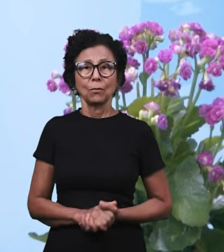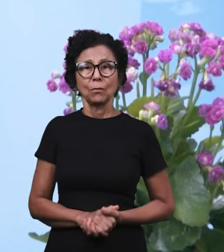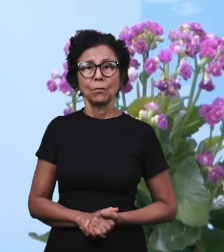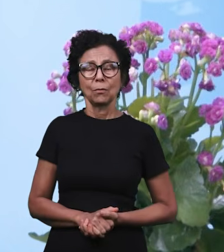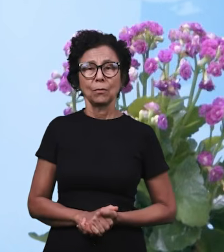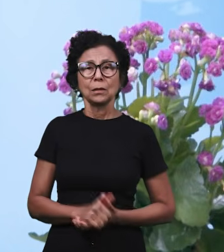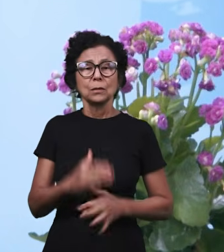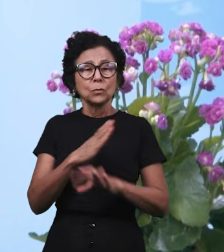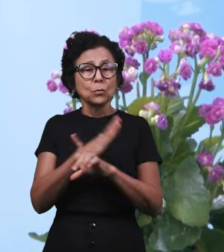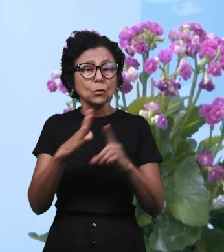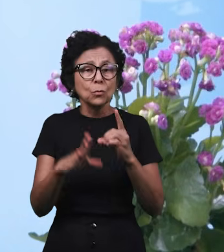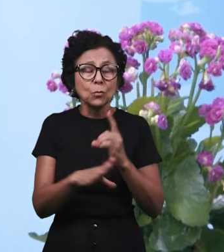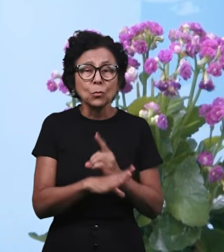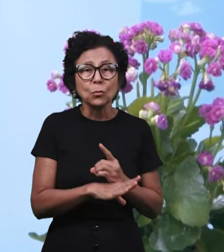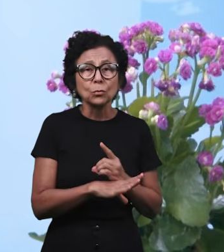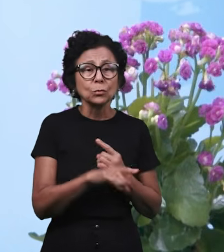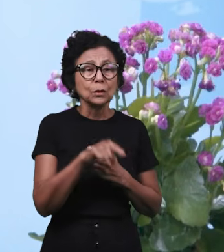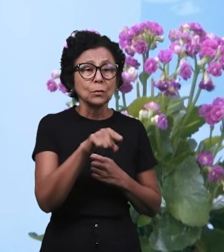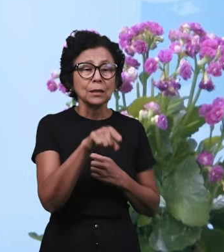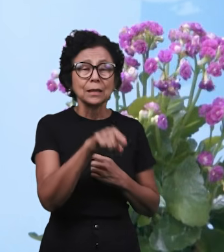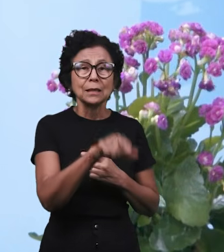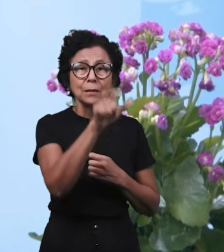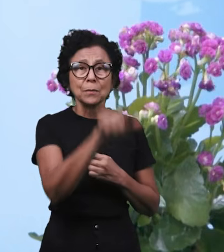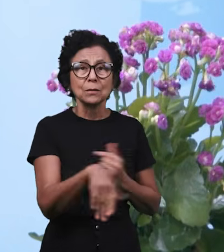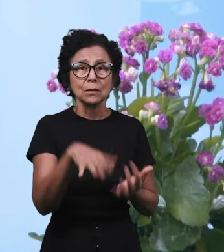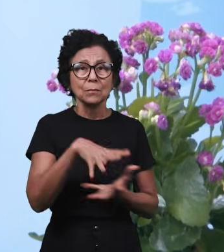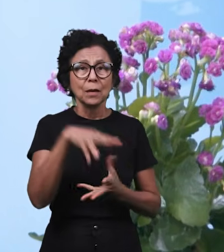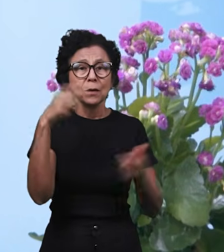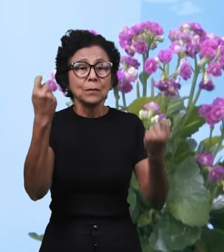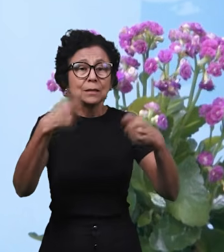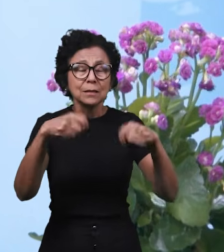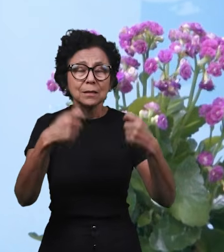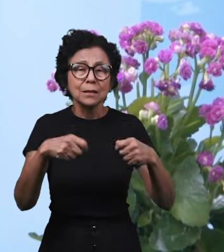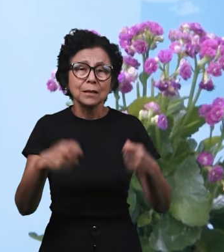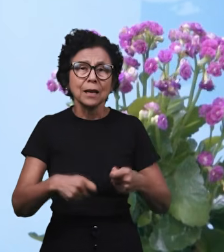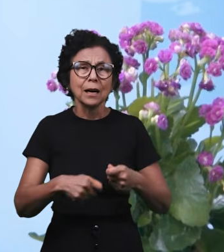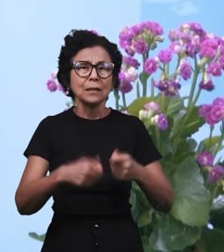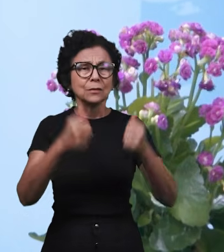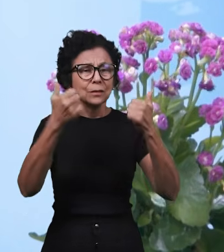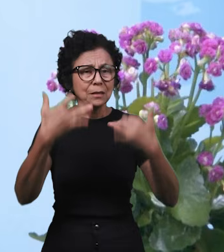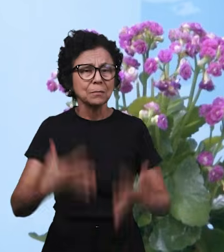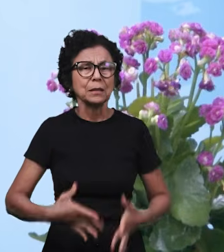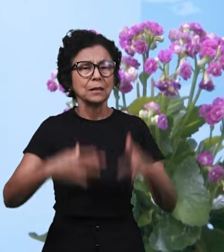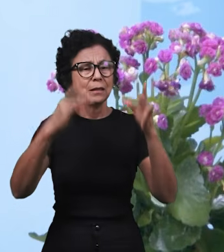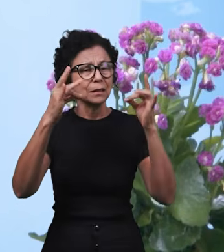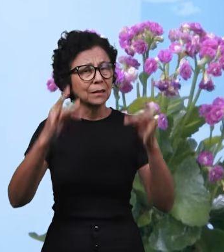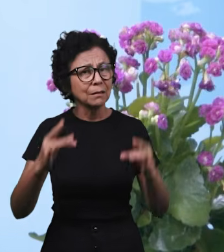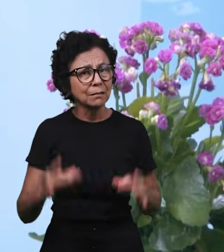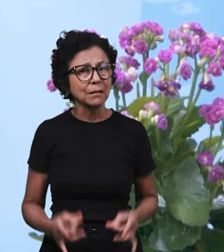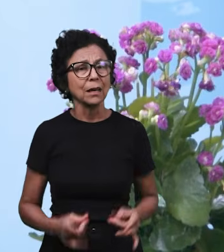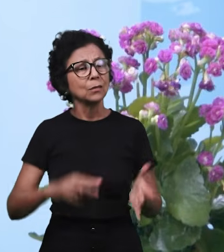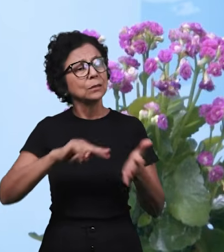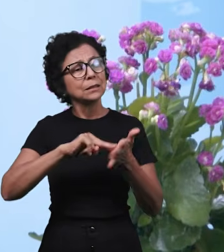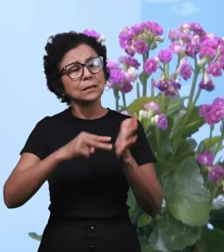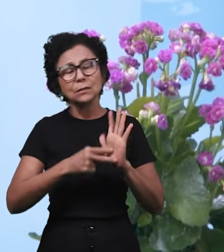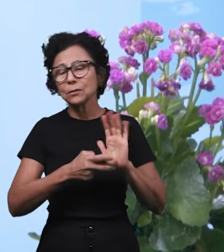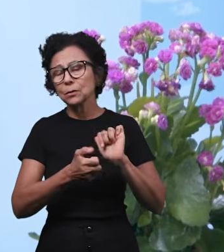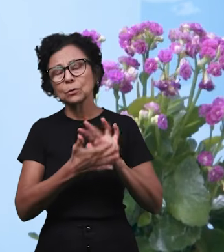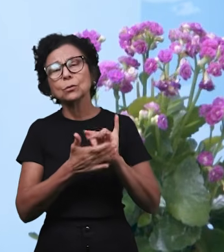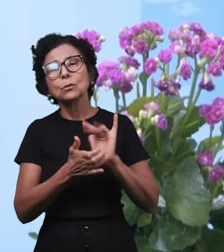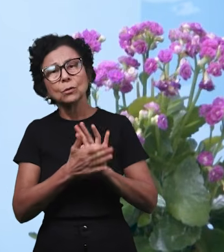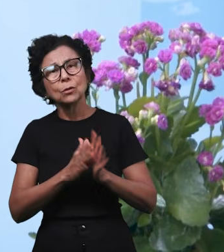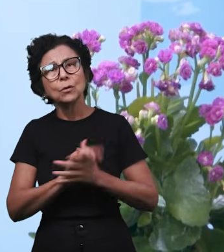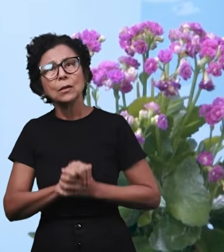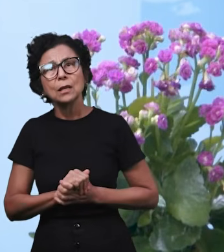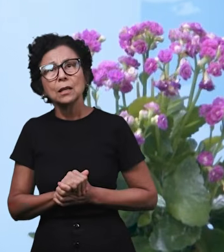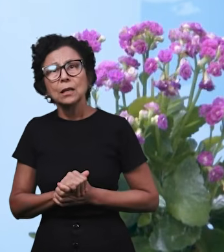é uma alma necessitada. Entrega a revelação do que significa o louvor, né? E a Lili falou